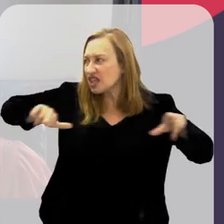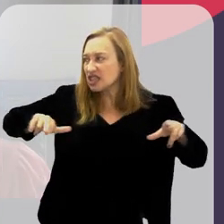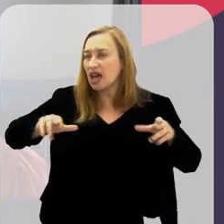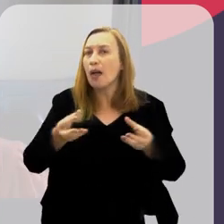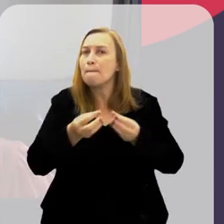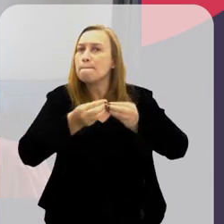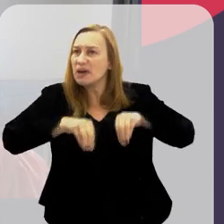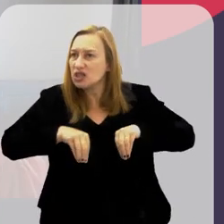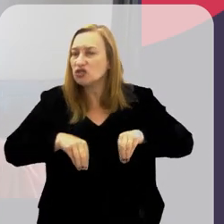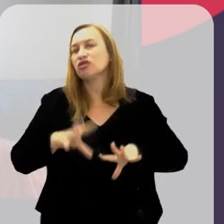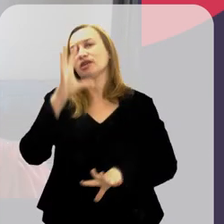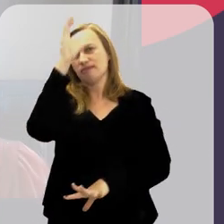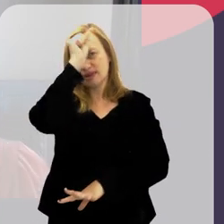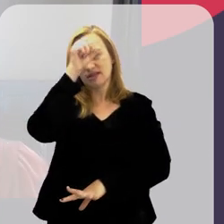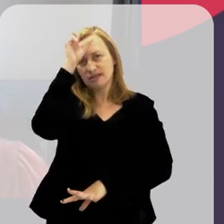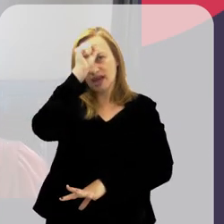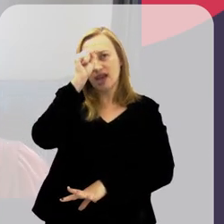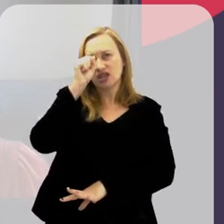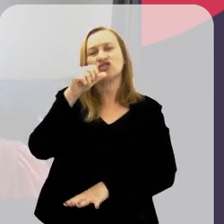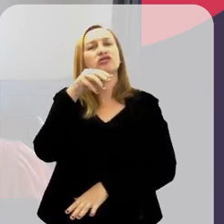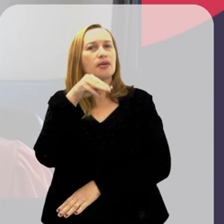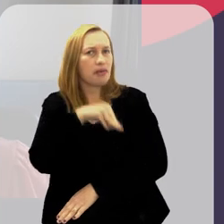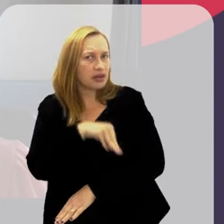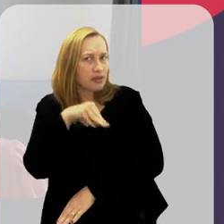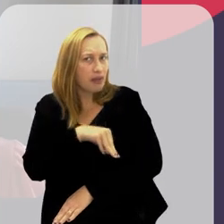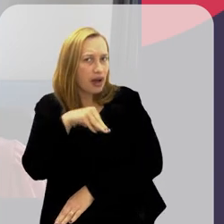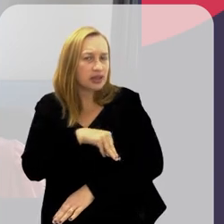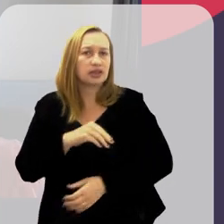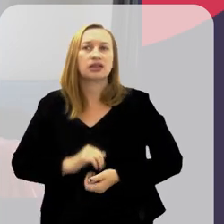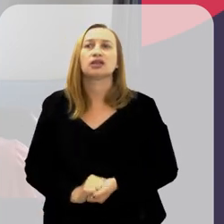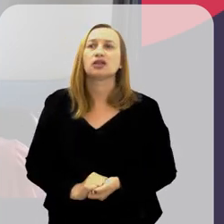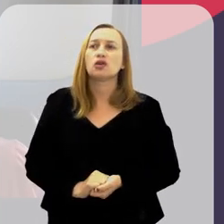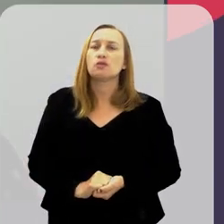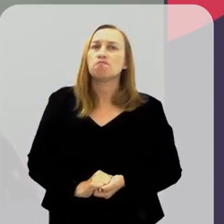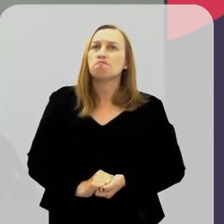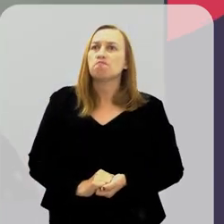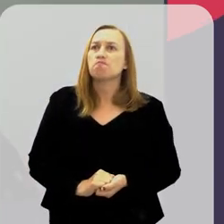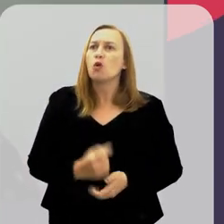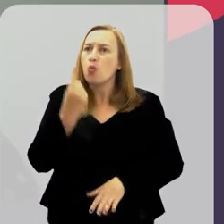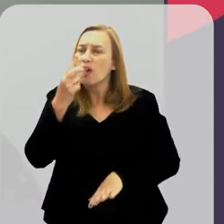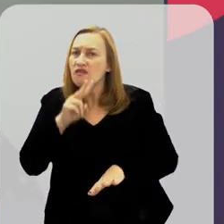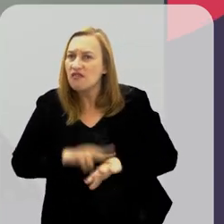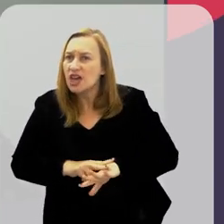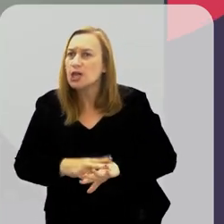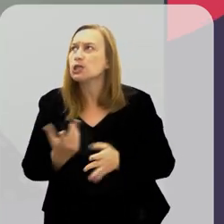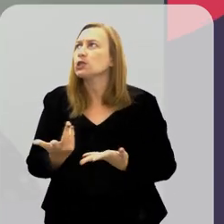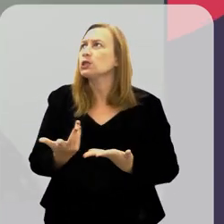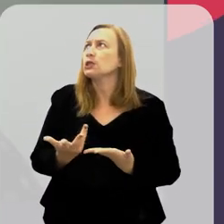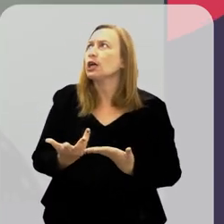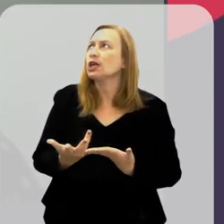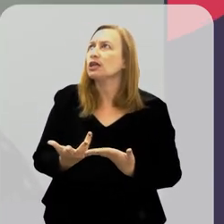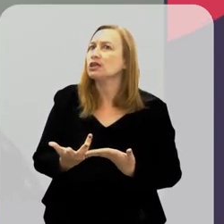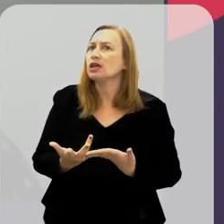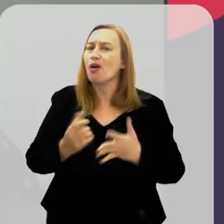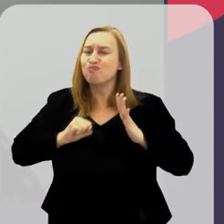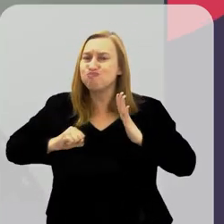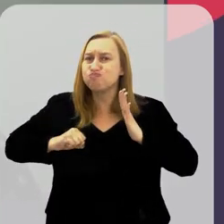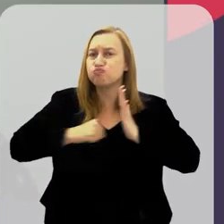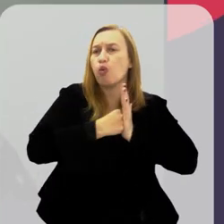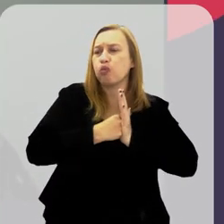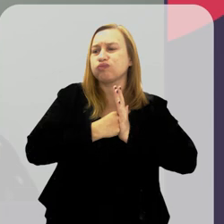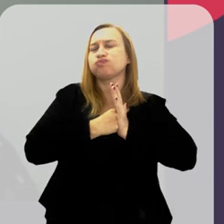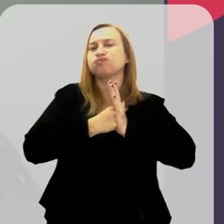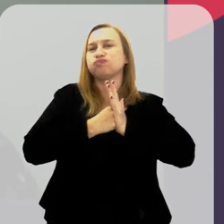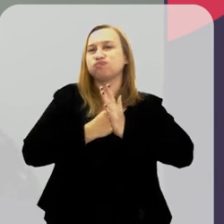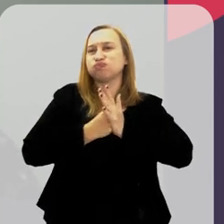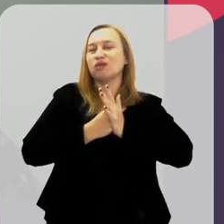e muito a aprendizagem da matemática, né, uma vez que ela traz